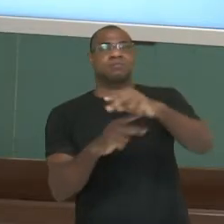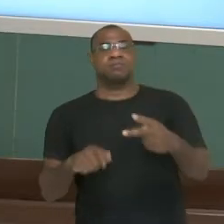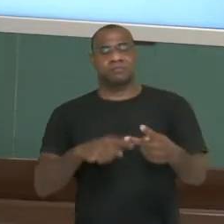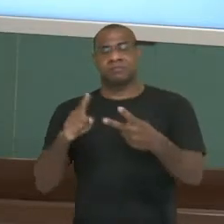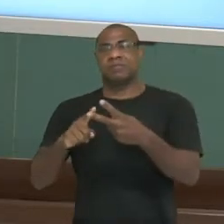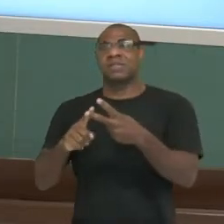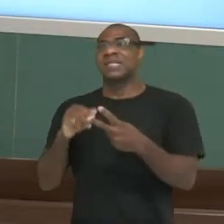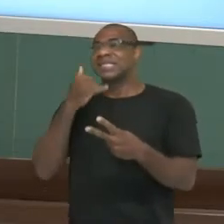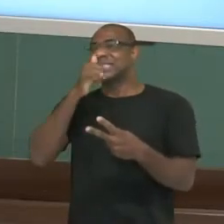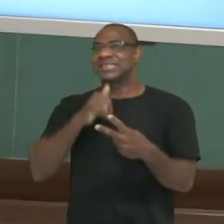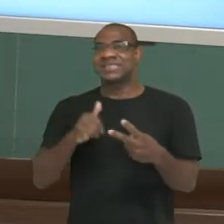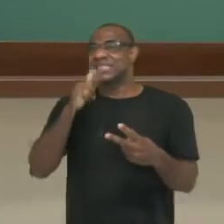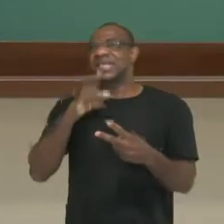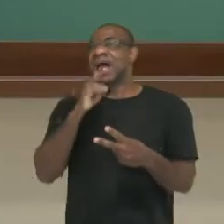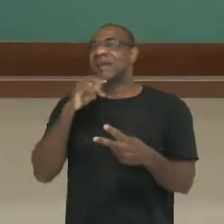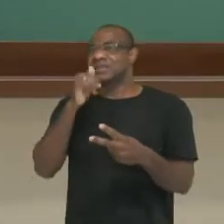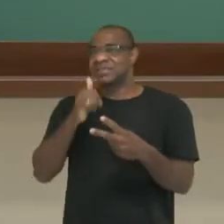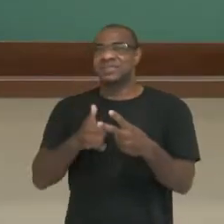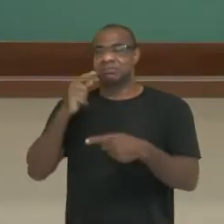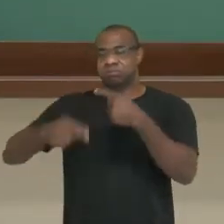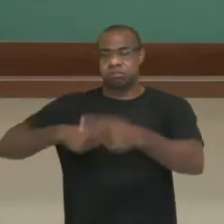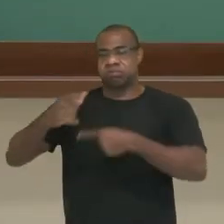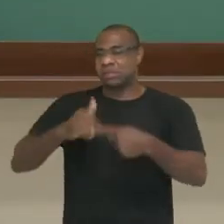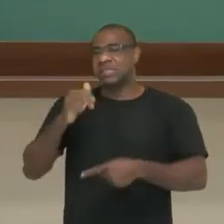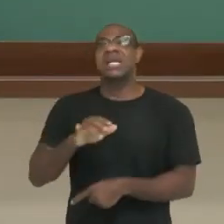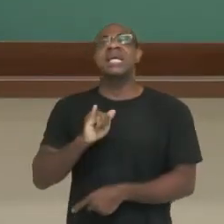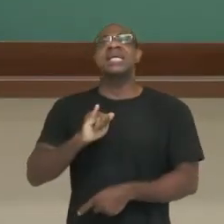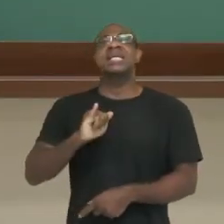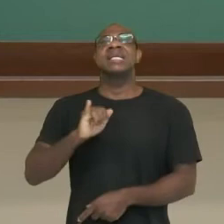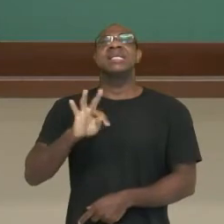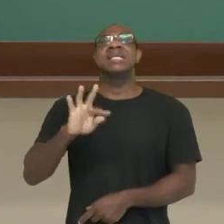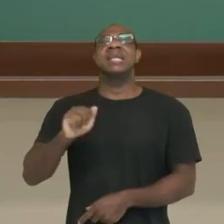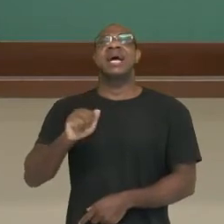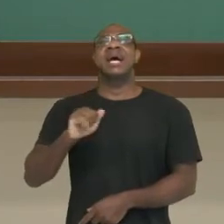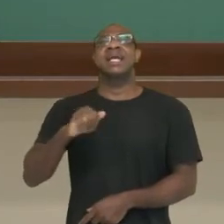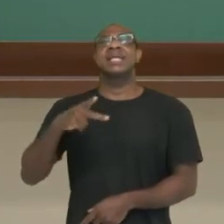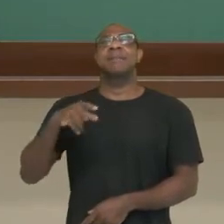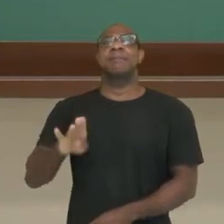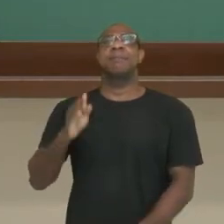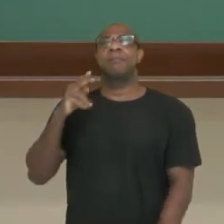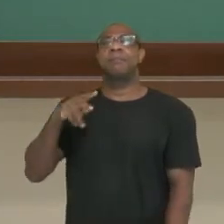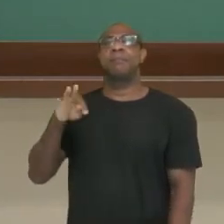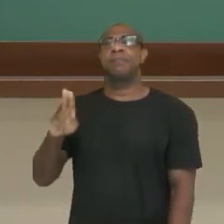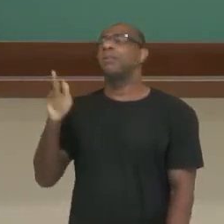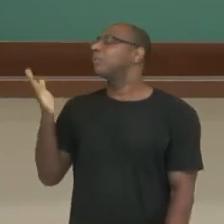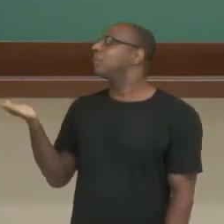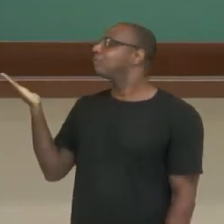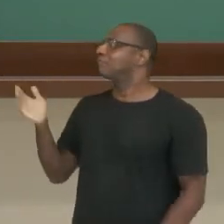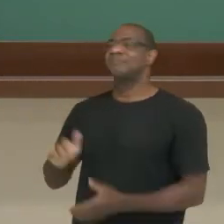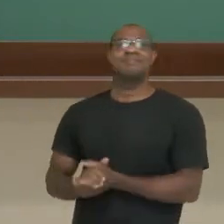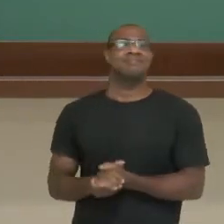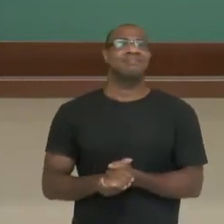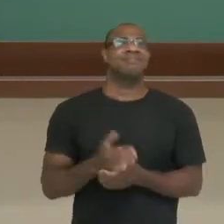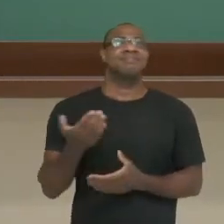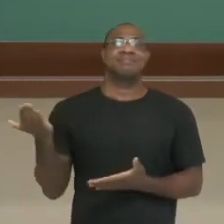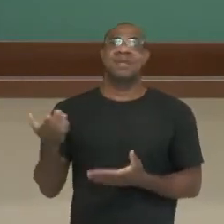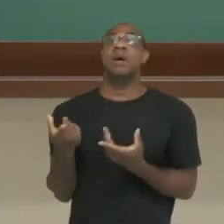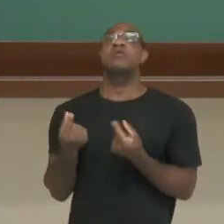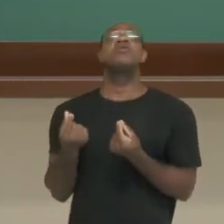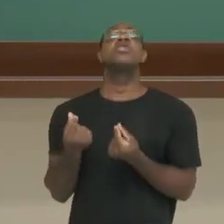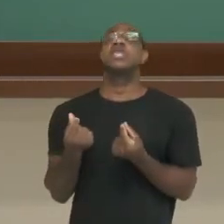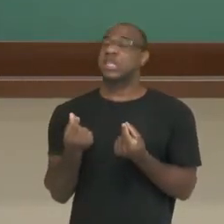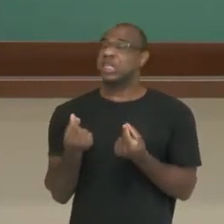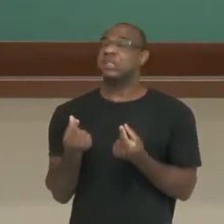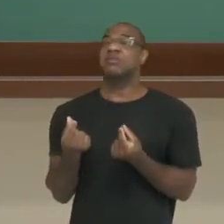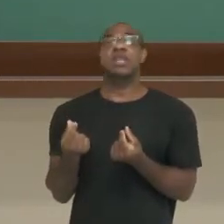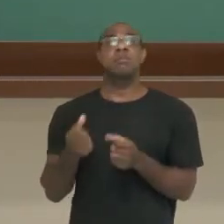duas grandes obras, elas foram construídas durante esse chamado milagre econômico brasileiro. Muito dinheiro disponível para